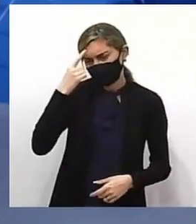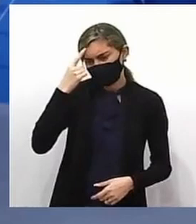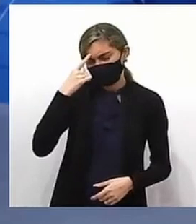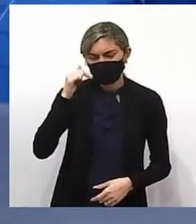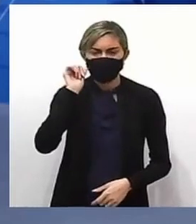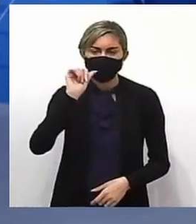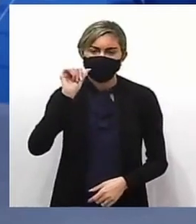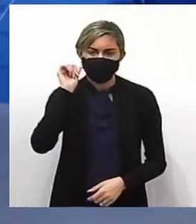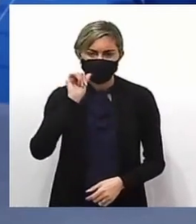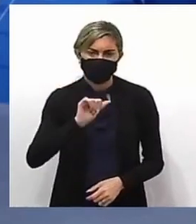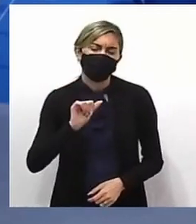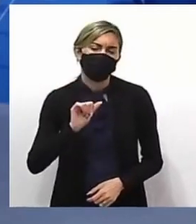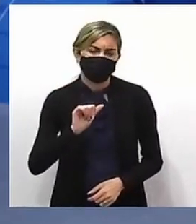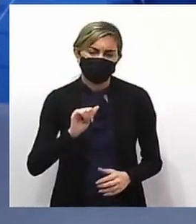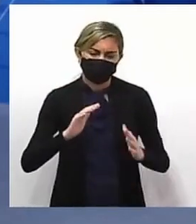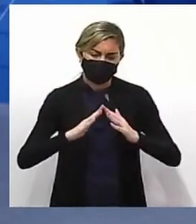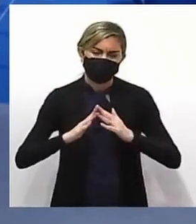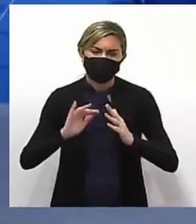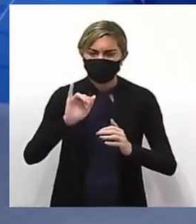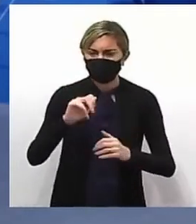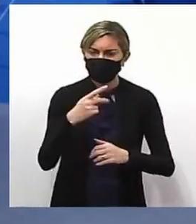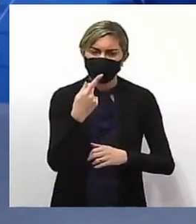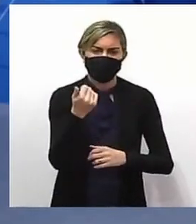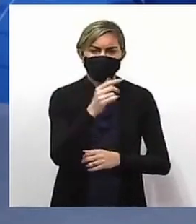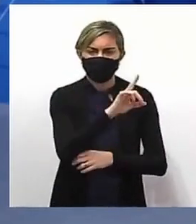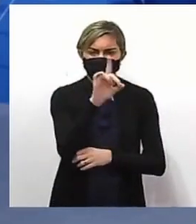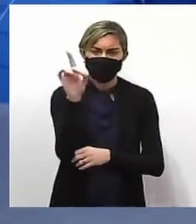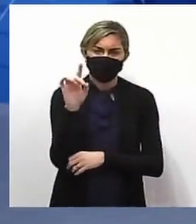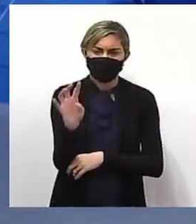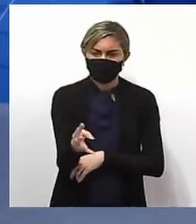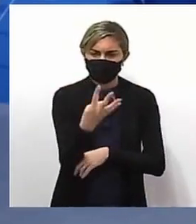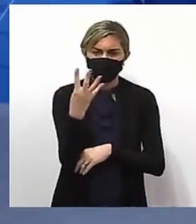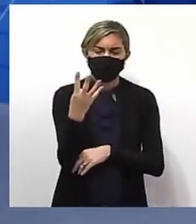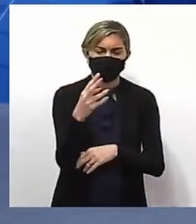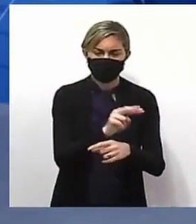uma mulher que mora na Ilha de Deus é dona de 4 viveiros.